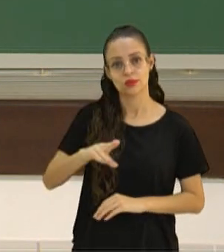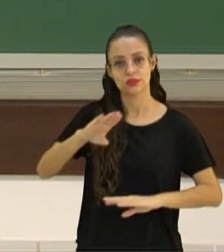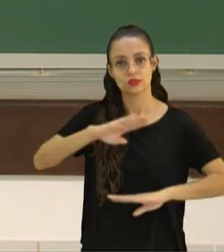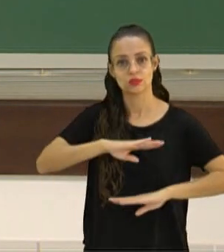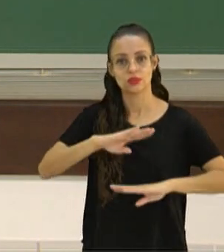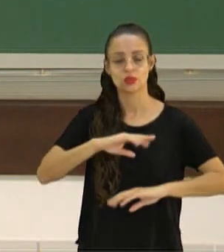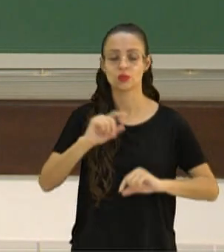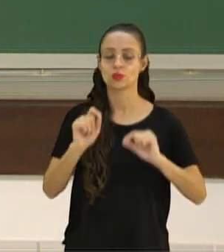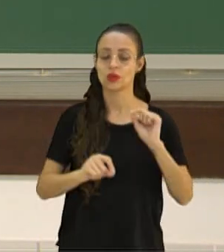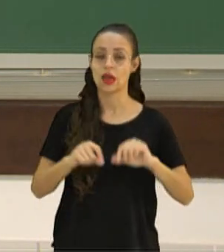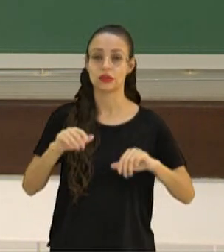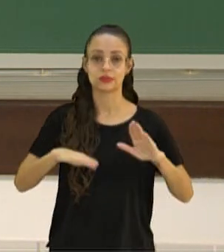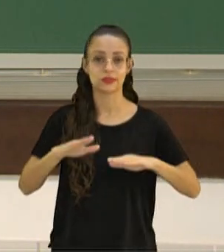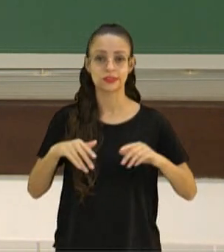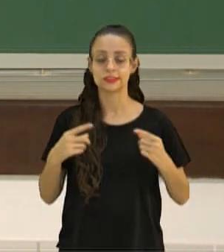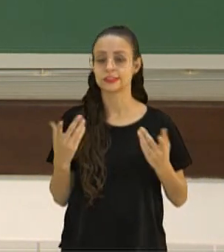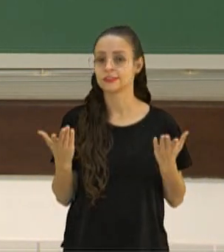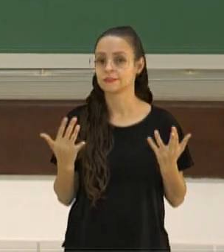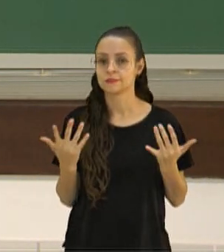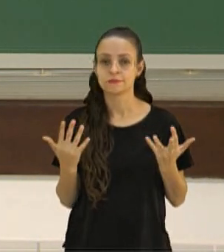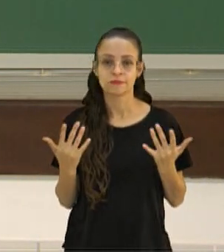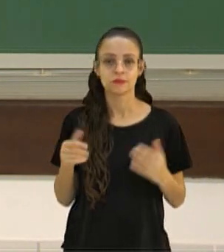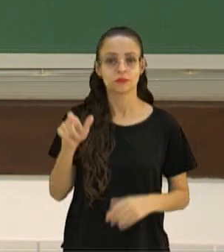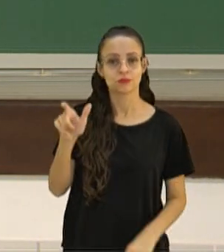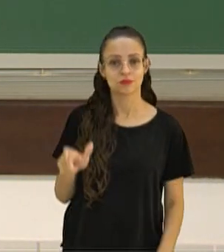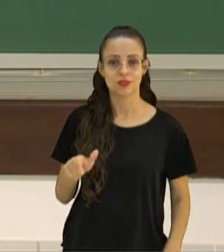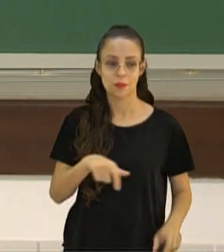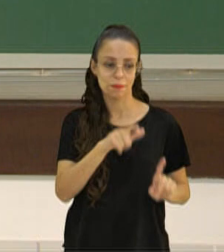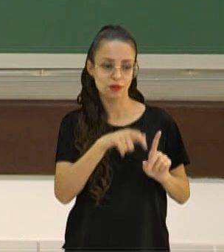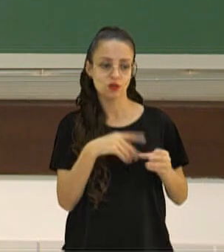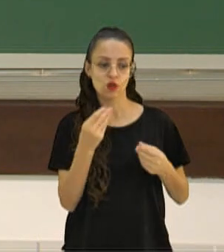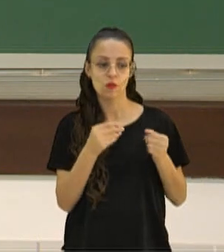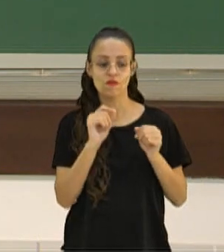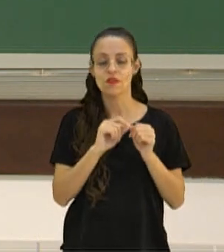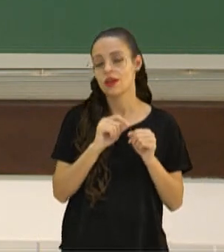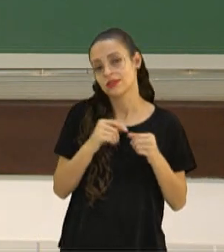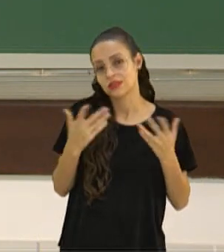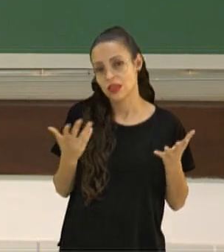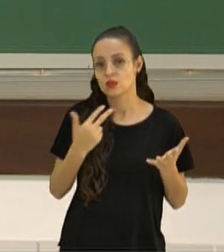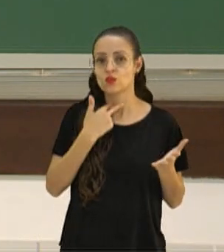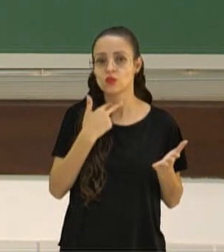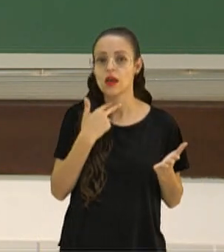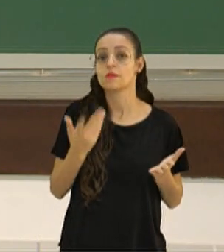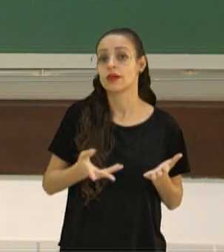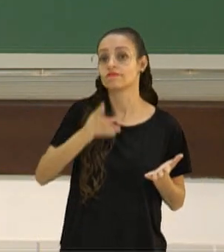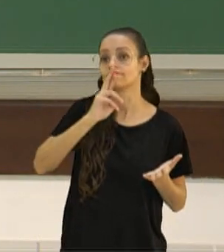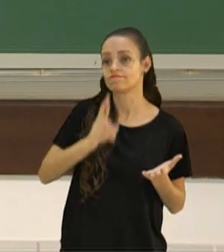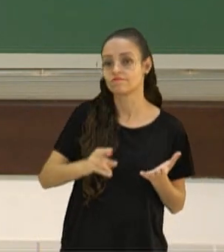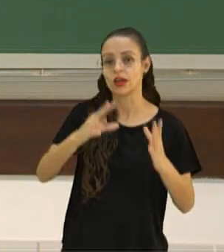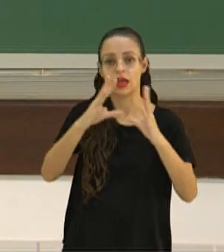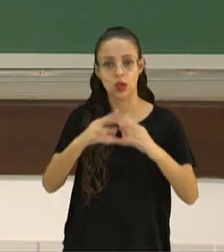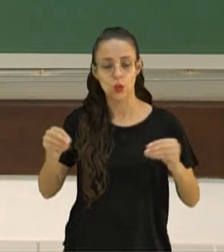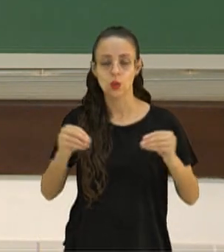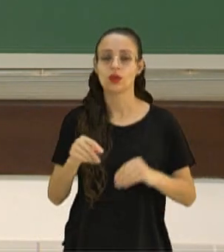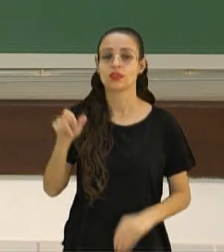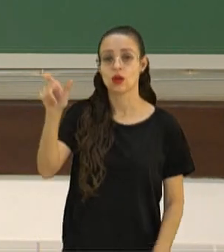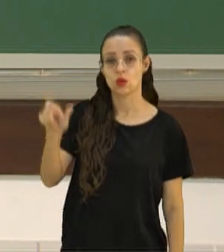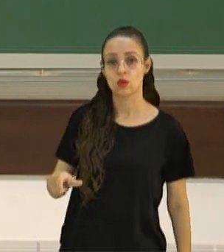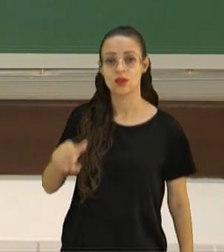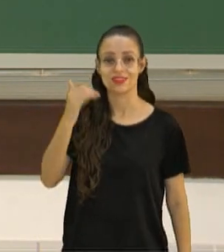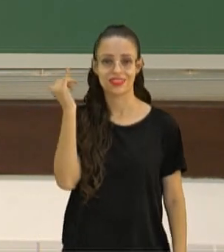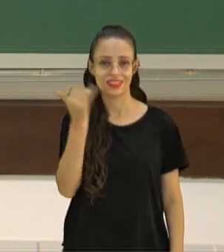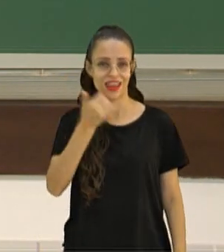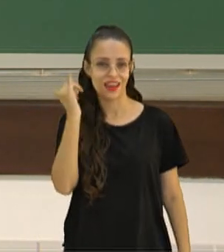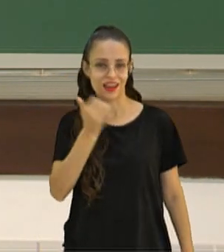que fogem, às vezes, ali da alçada dos personagens, Então, para dar resolução àquela situação, o mestre, o narrador,